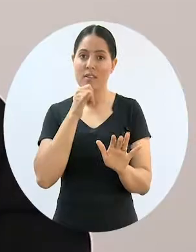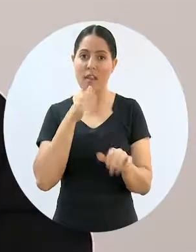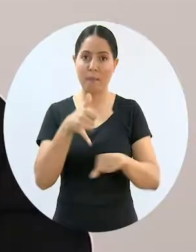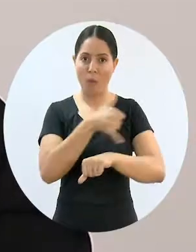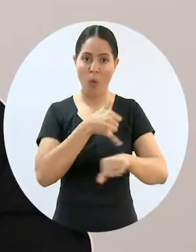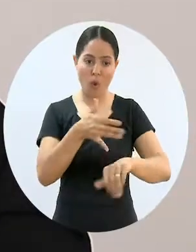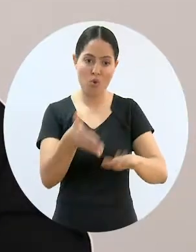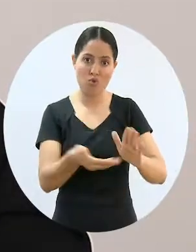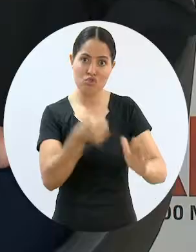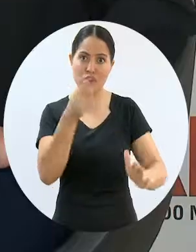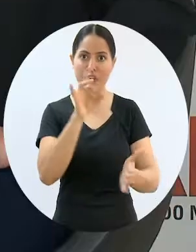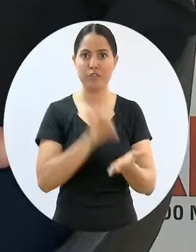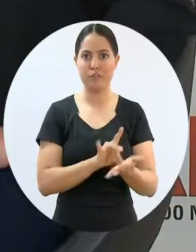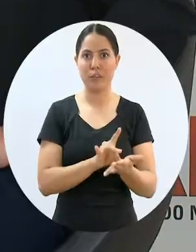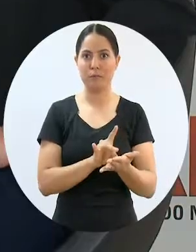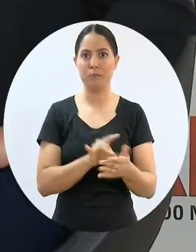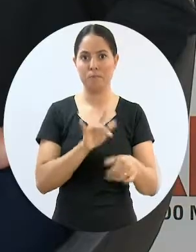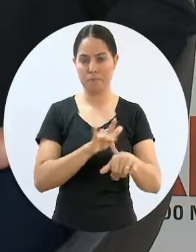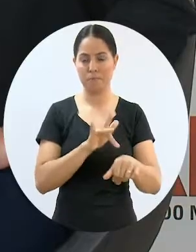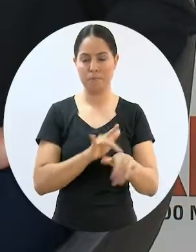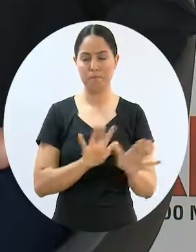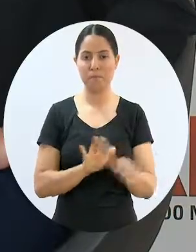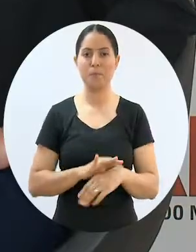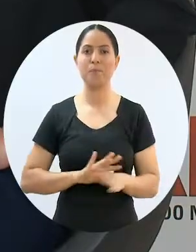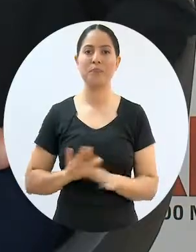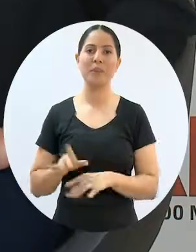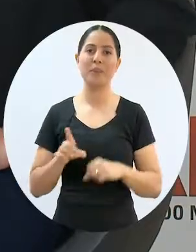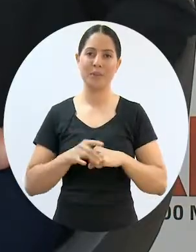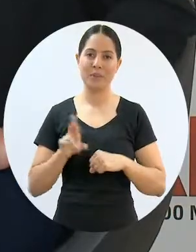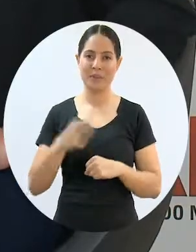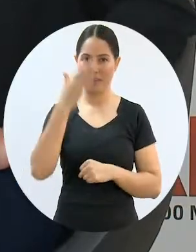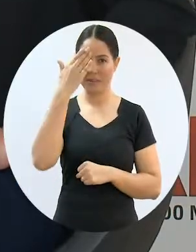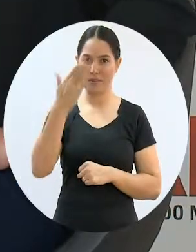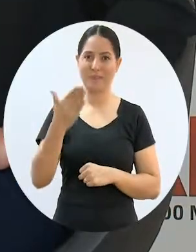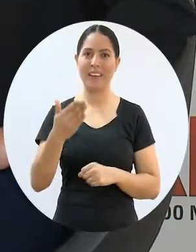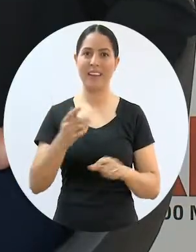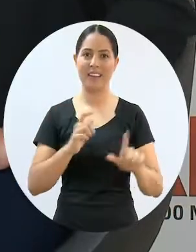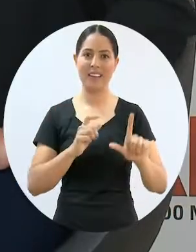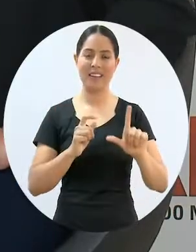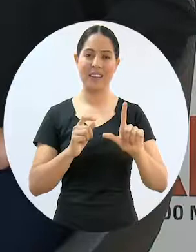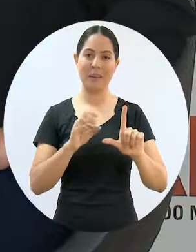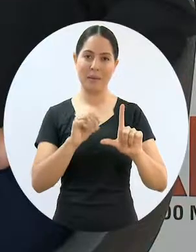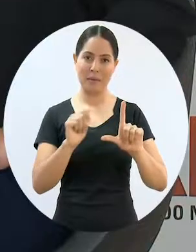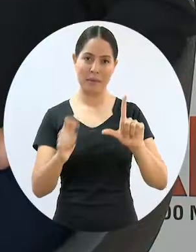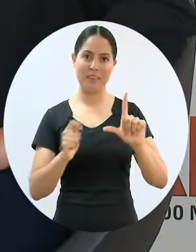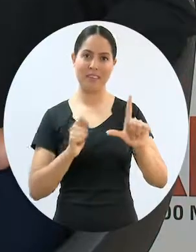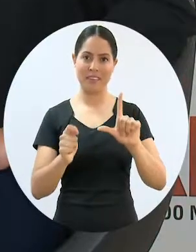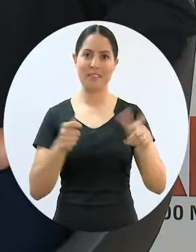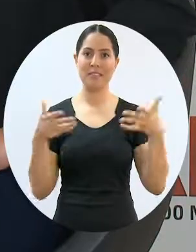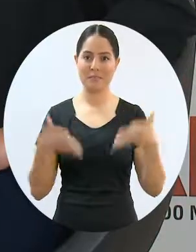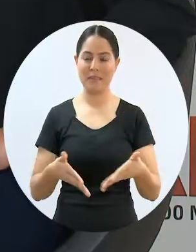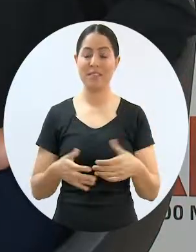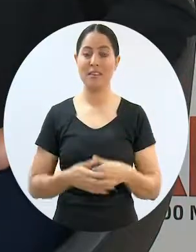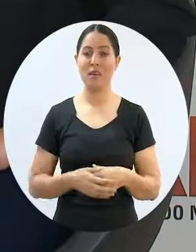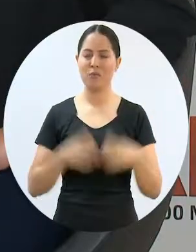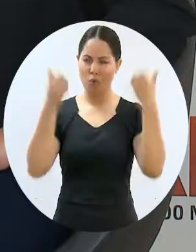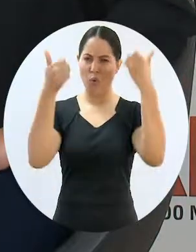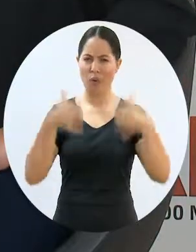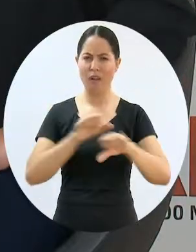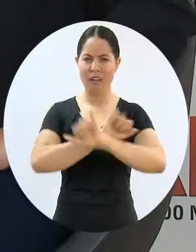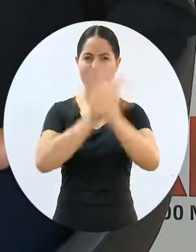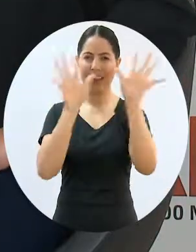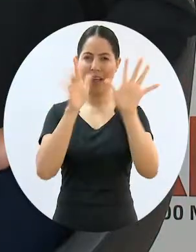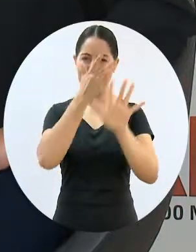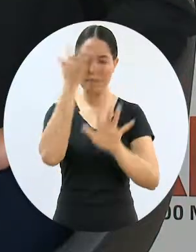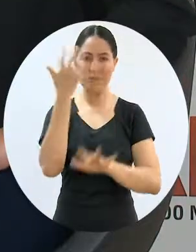no recolhimento do óleo. Doutora Marina, eu gostaria de te agradecer por participar conosco mais uma vez do AB Entrevista, que eu acho que a gente deixou bem claro